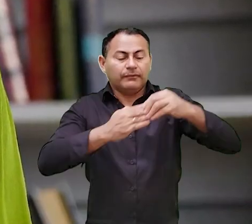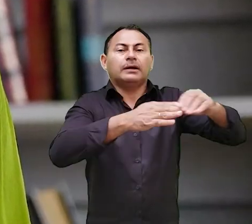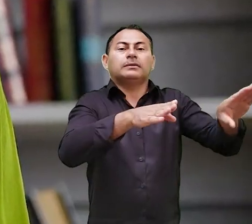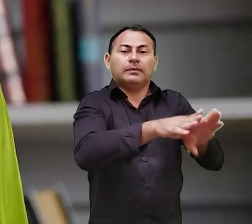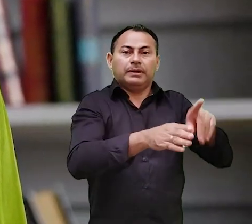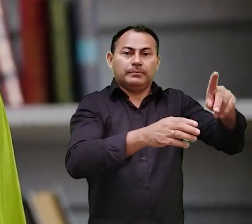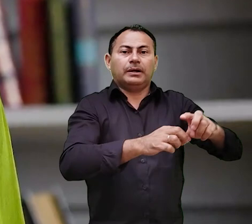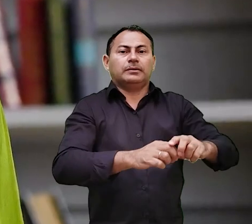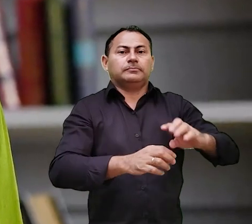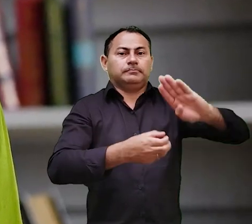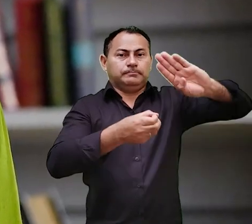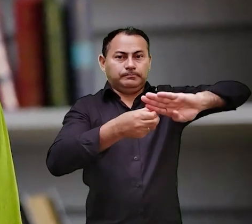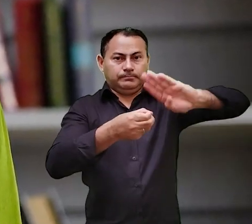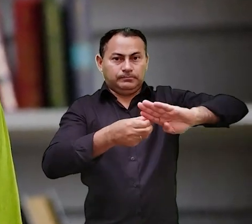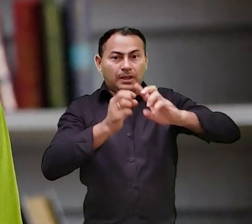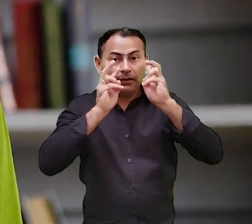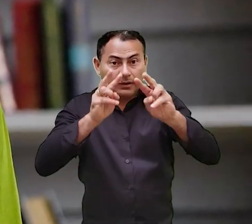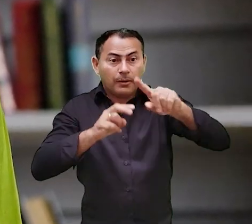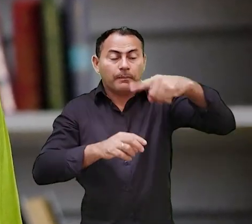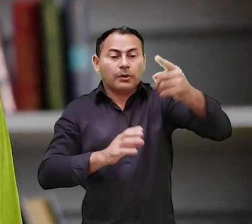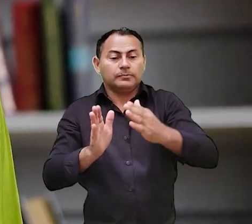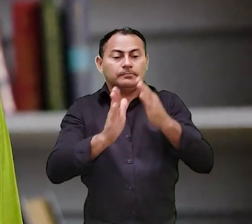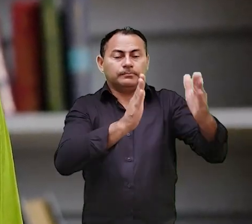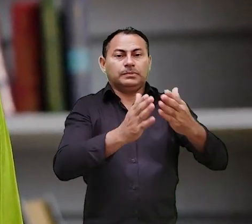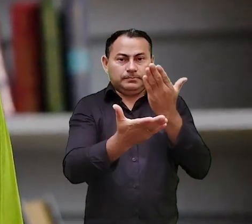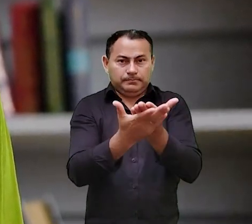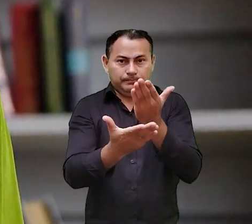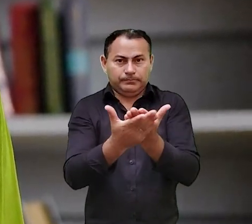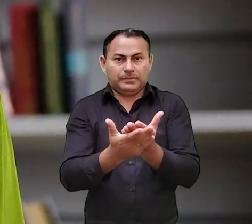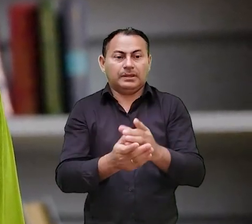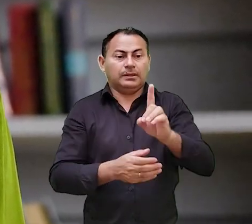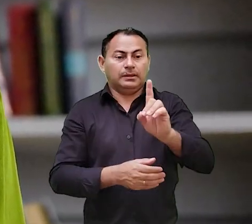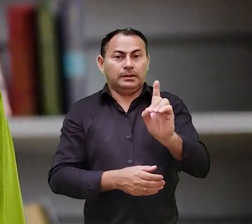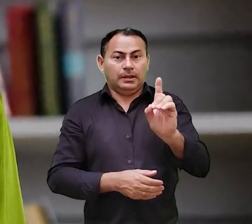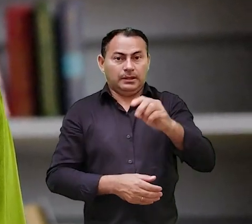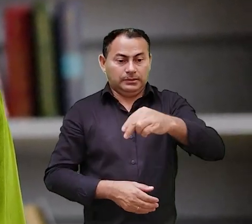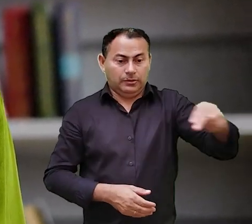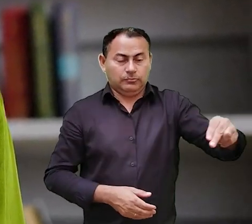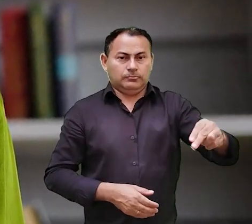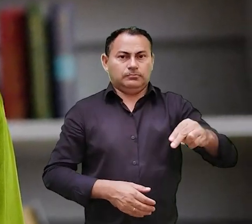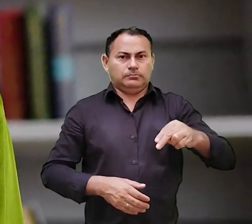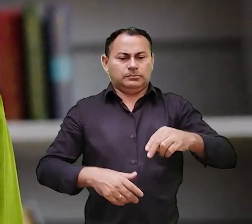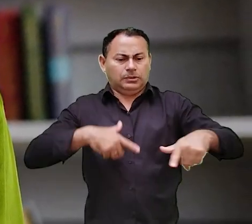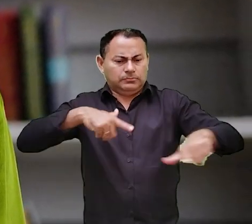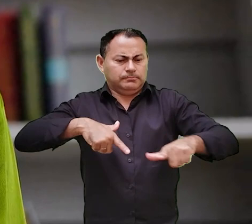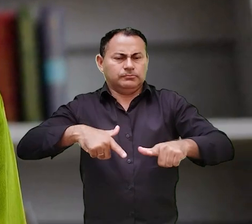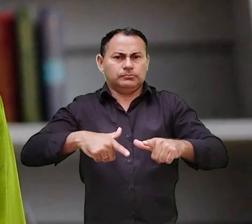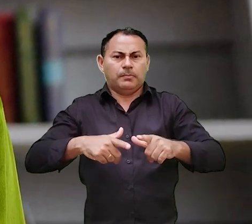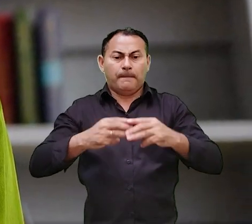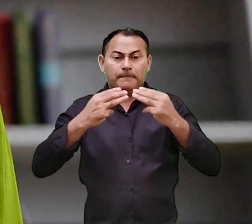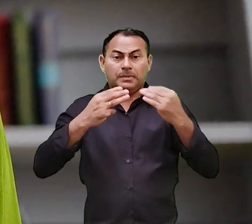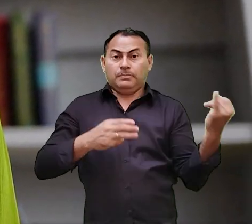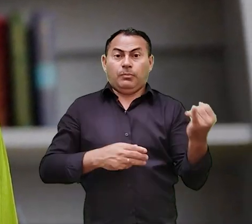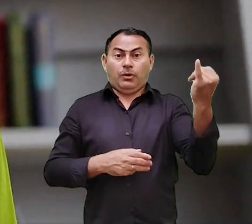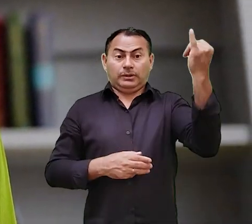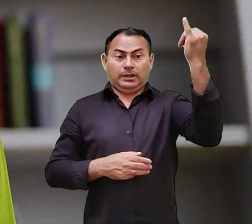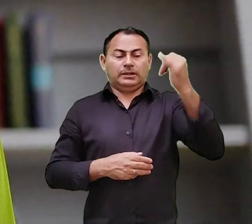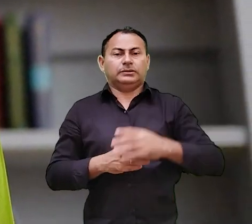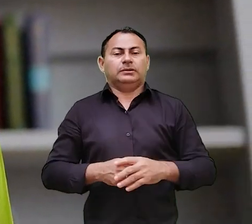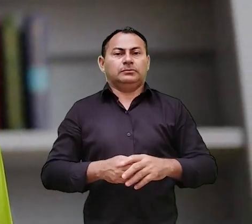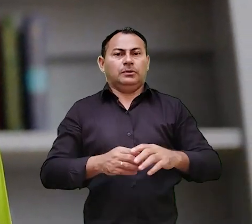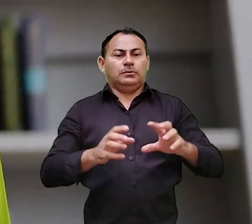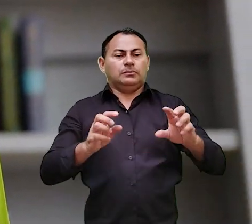de idade, foi levado também. Como veremos na próxima parte do nosso estudo, Daniel teve um ministério muito importante no